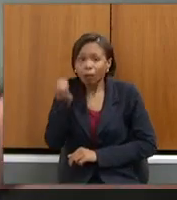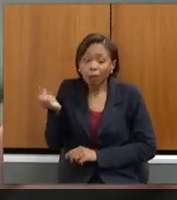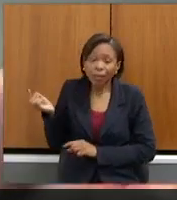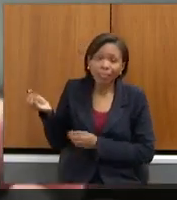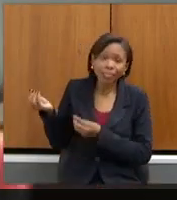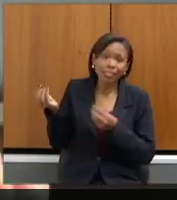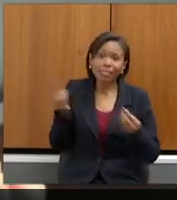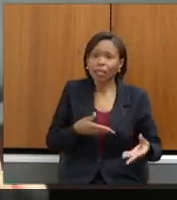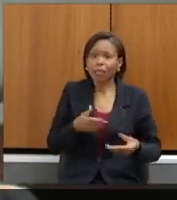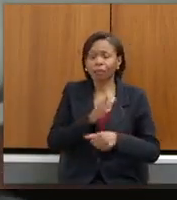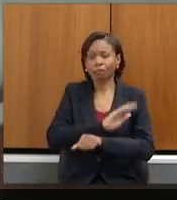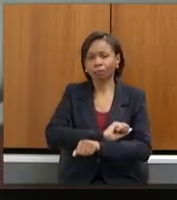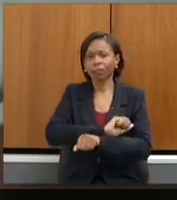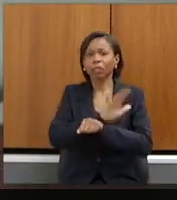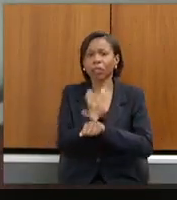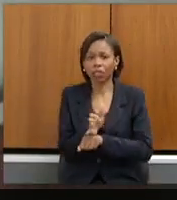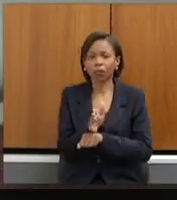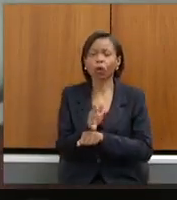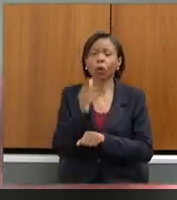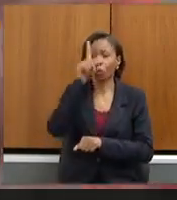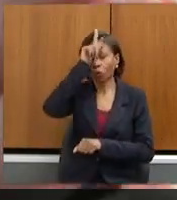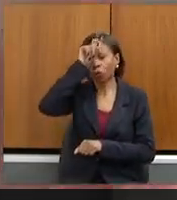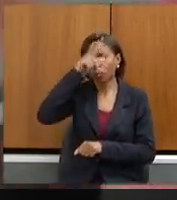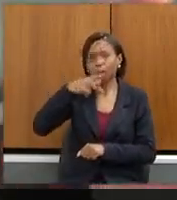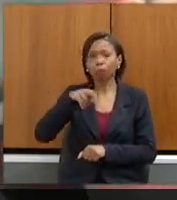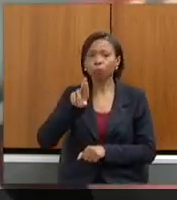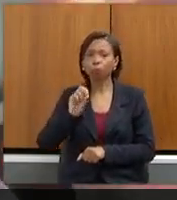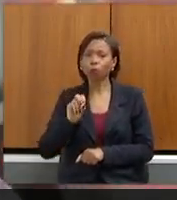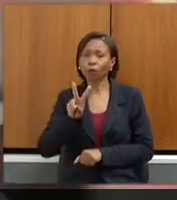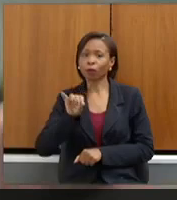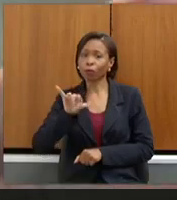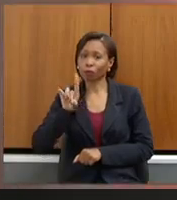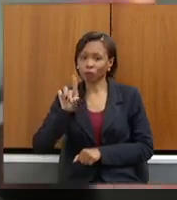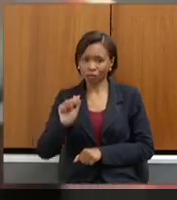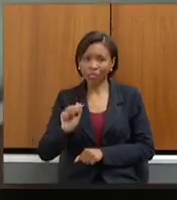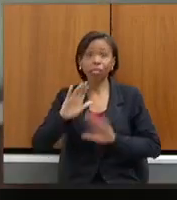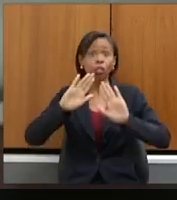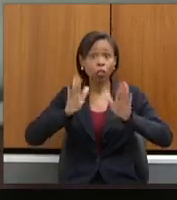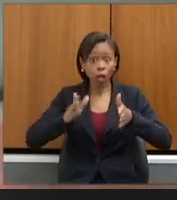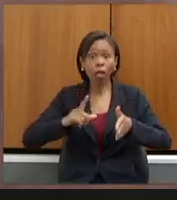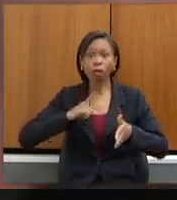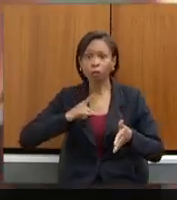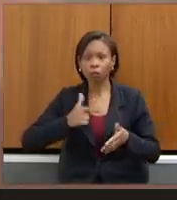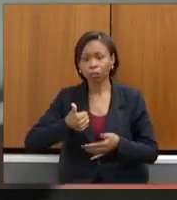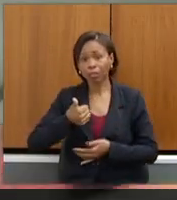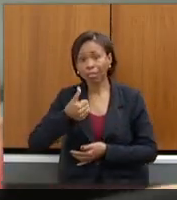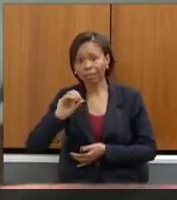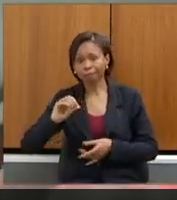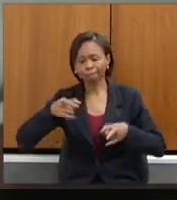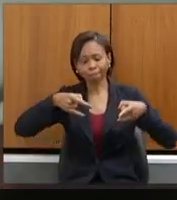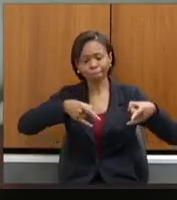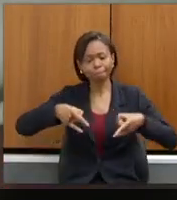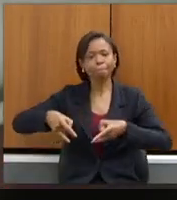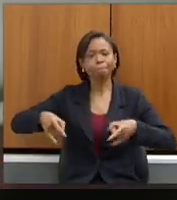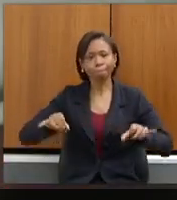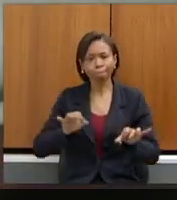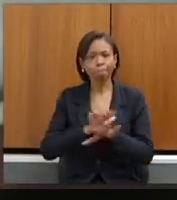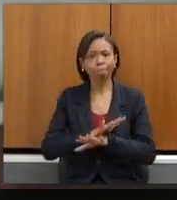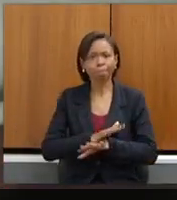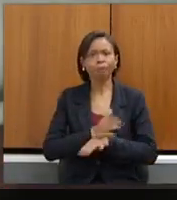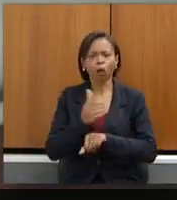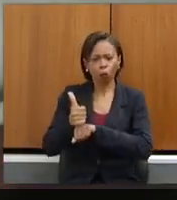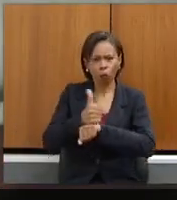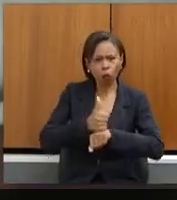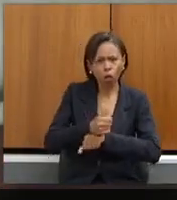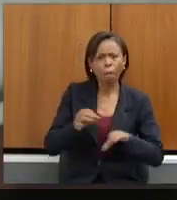presenciam o hospital pró-vida daqui de Montes Claros porque ele já tem 10 lentes prontos o equipe preparada para poder